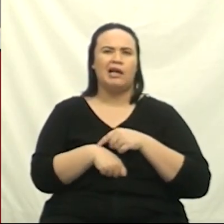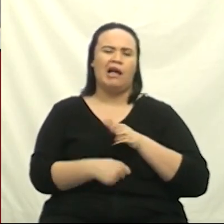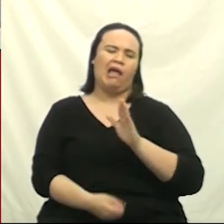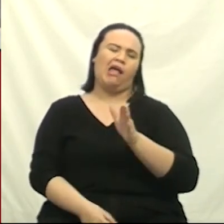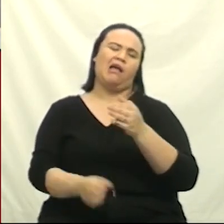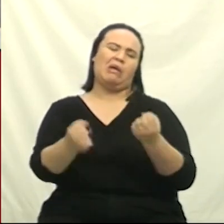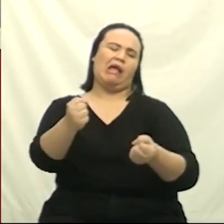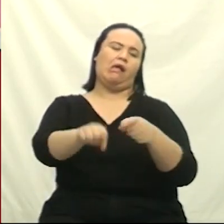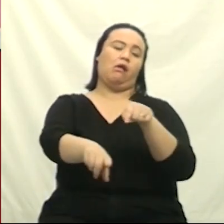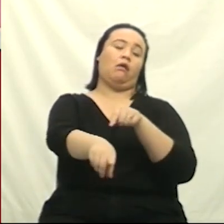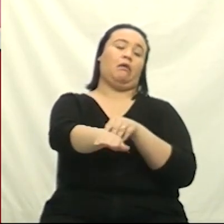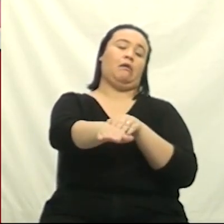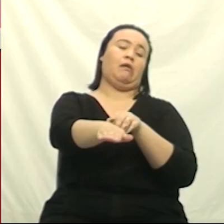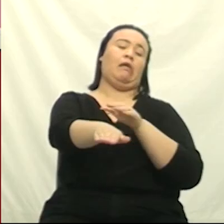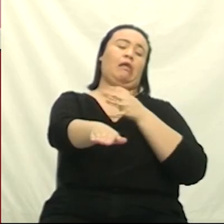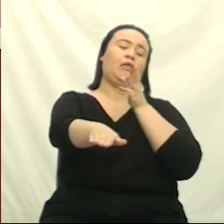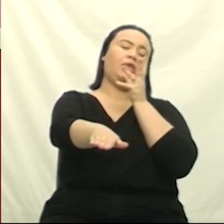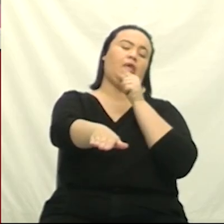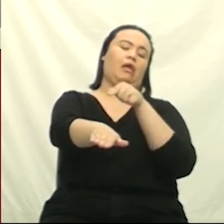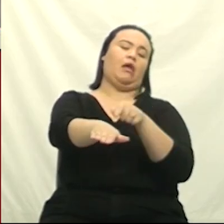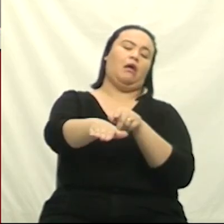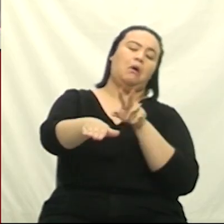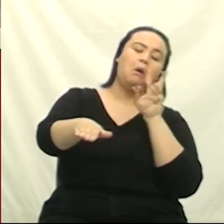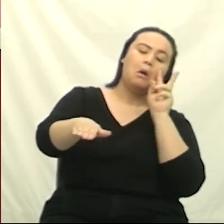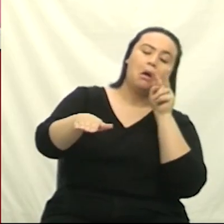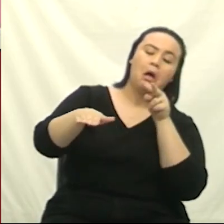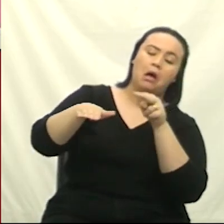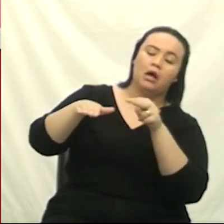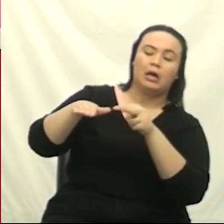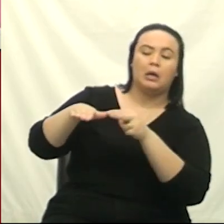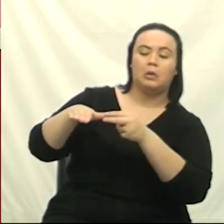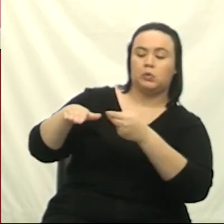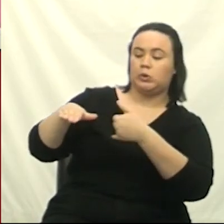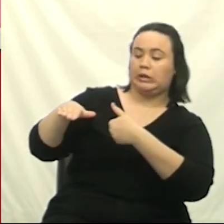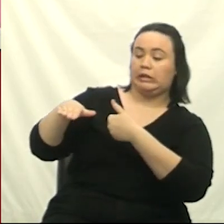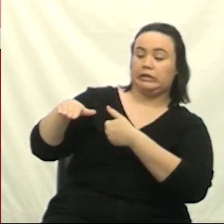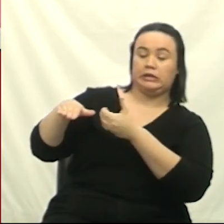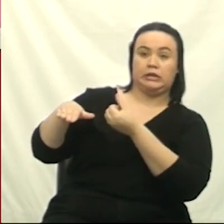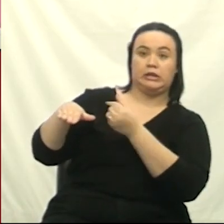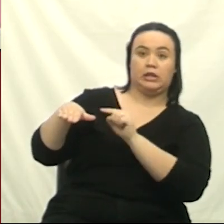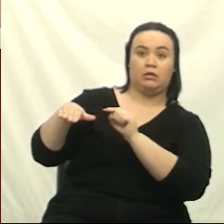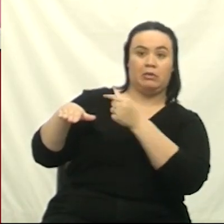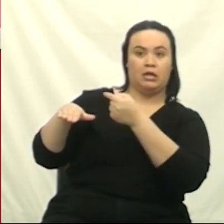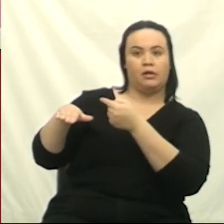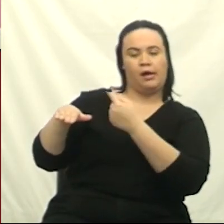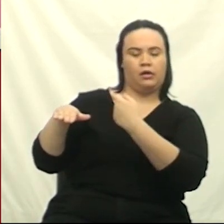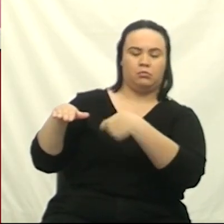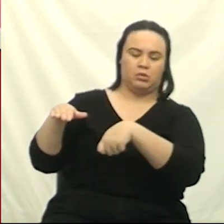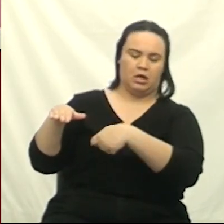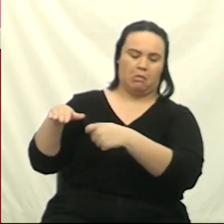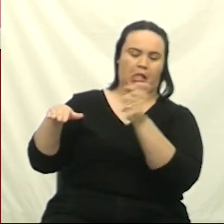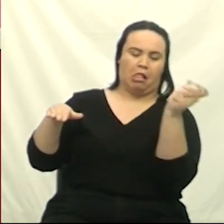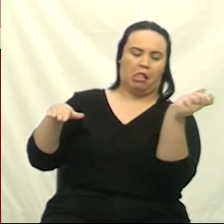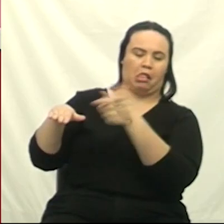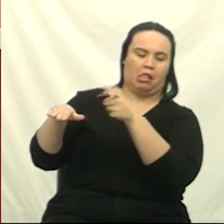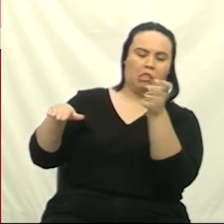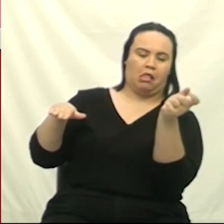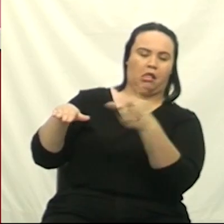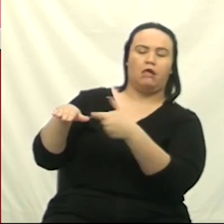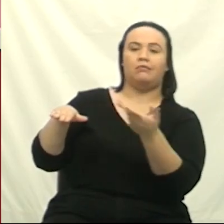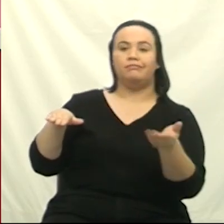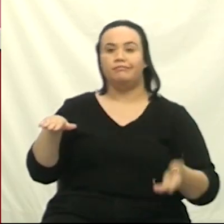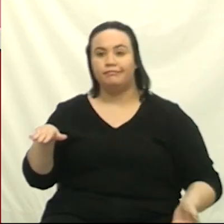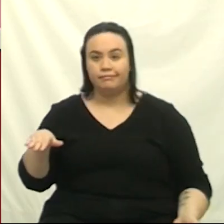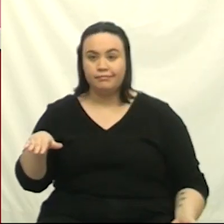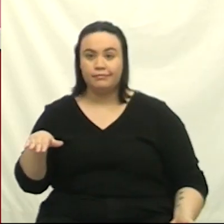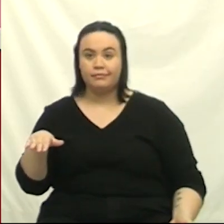devagar muito devagar aí quando passa o carro olha ali é um idoso e aí gente ah não precisava ter ficado tão brabo assim desse jeito